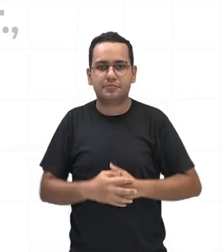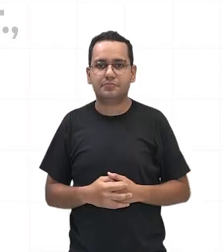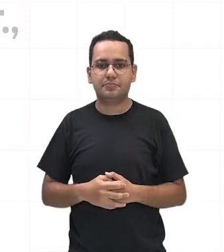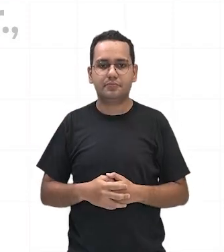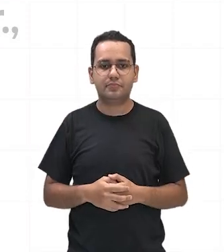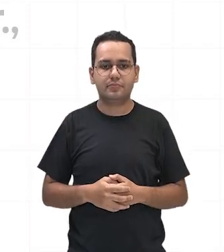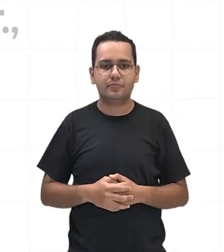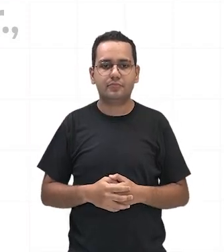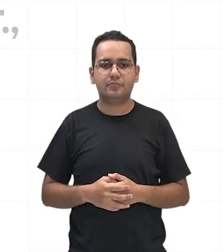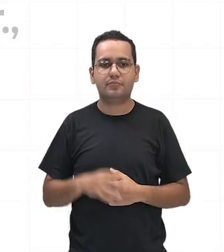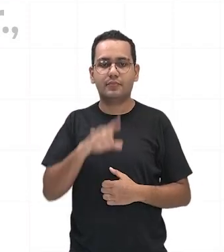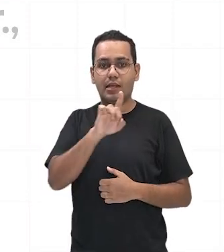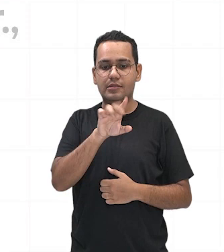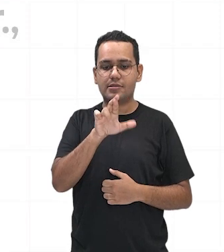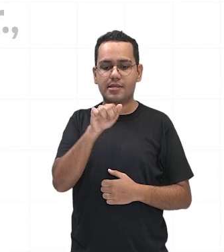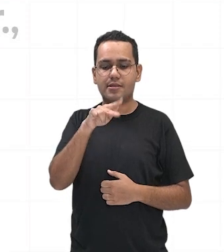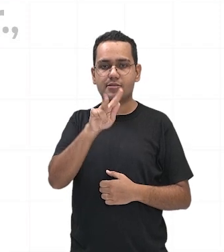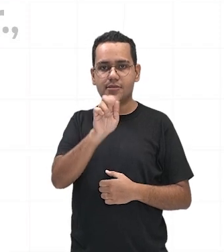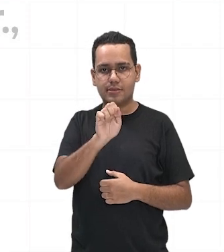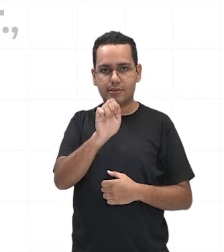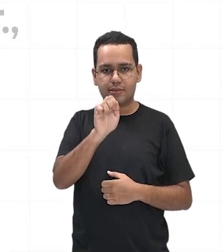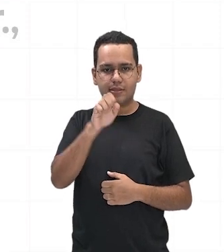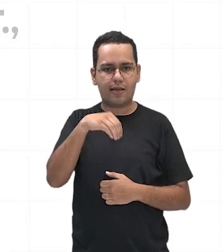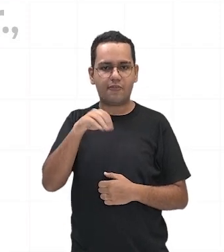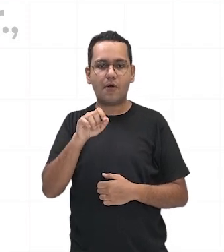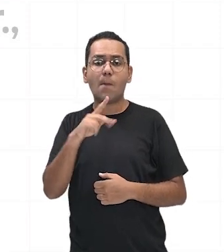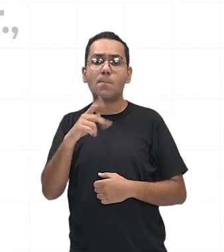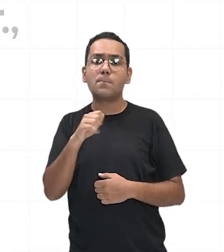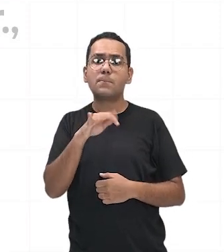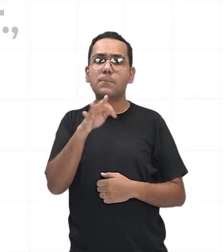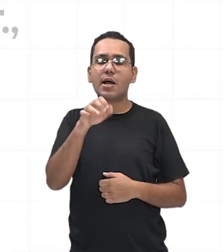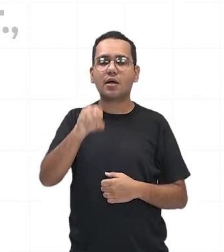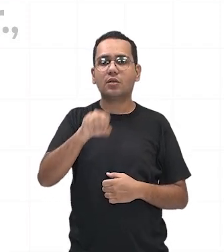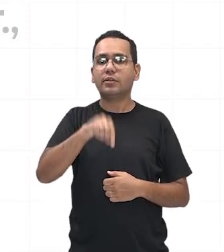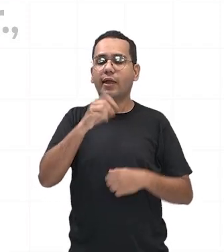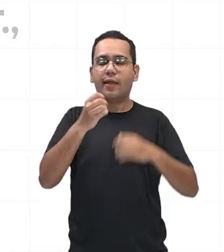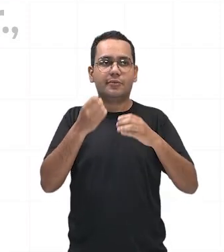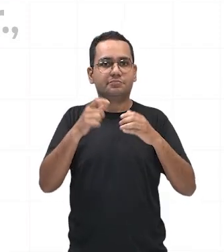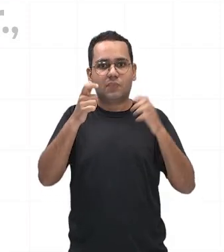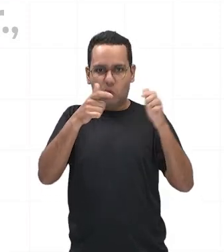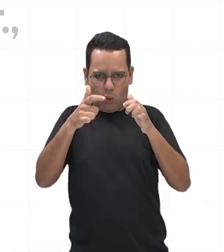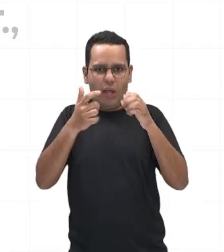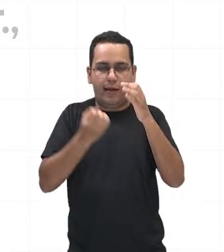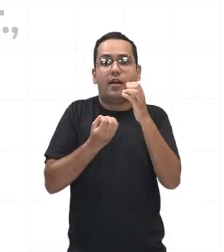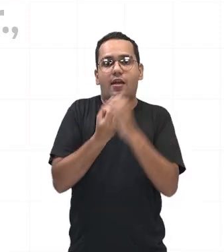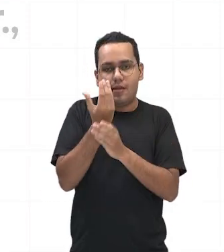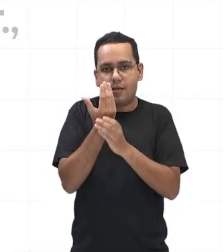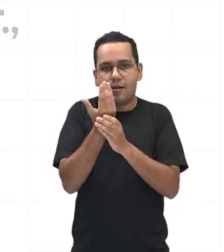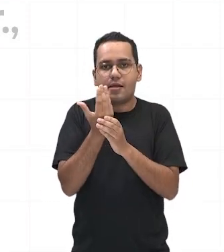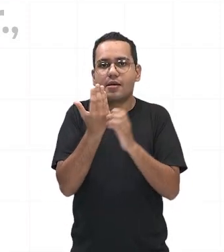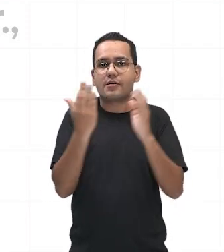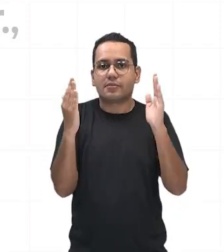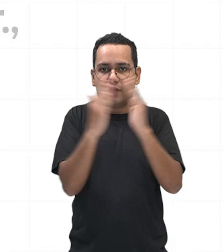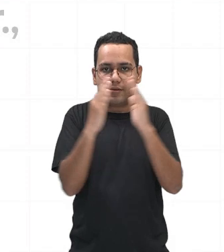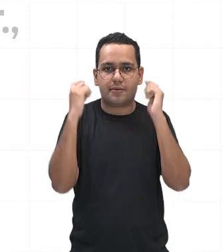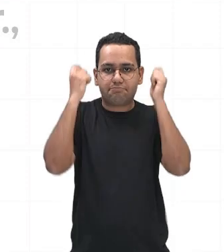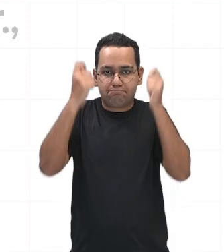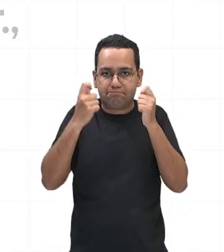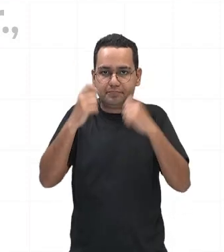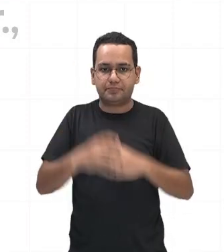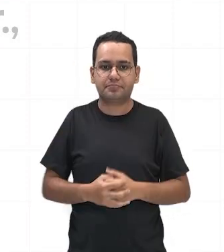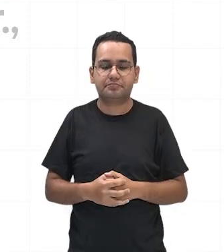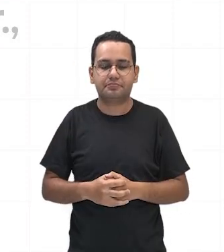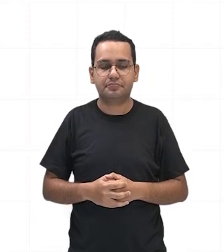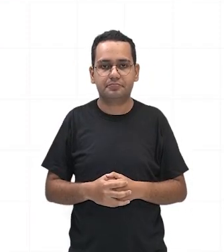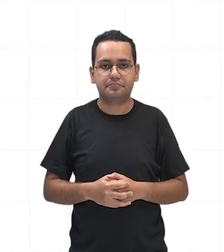de pântanos para poder fazer aí os monastérios, tá? Então, olha só, os mosteiros